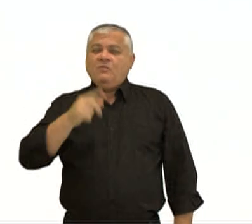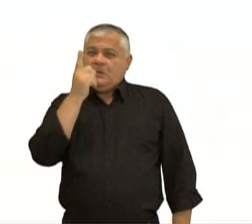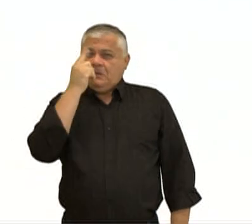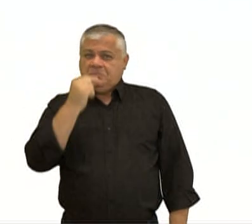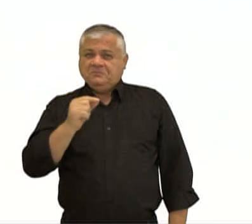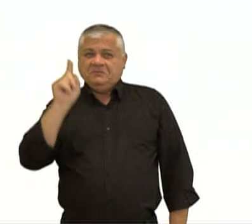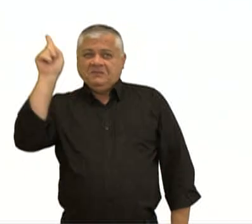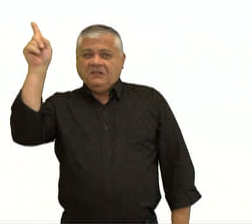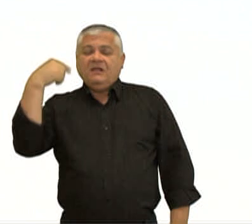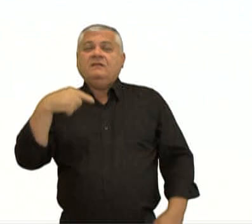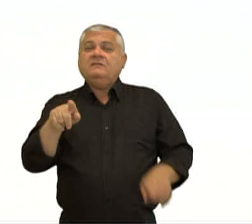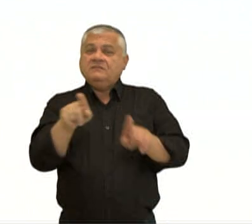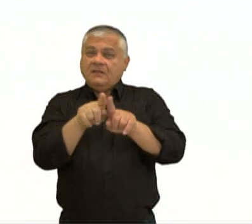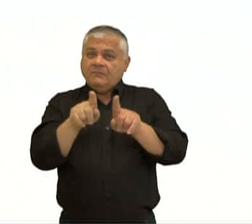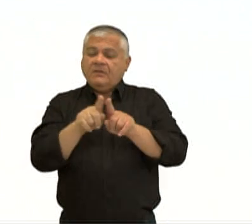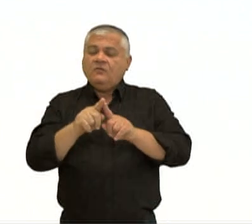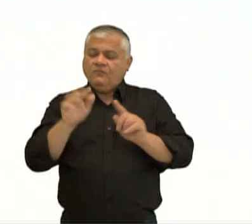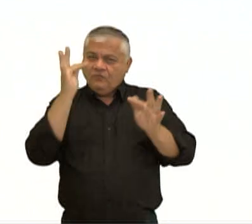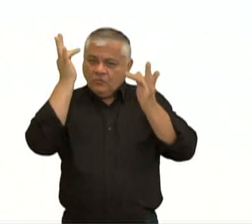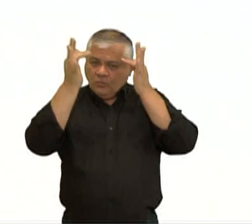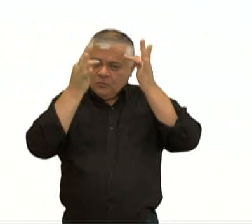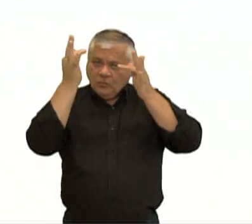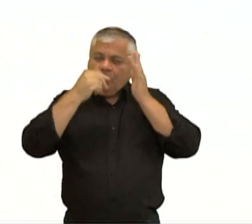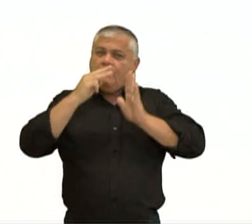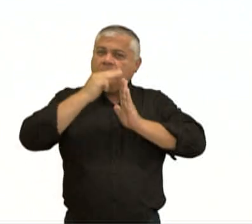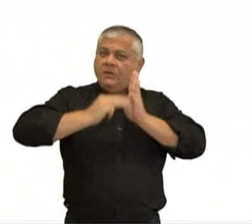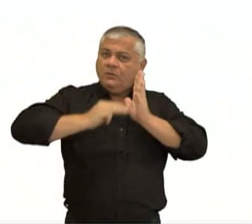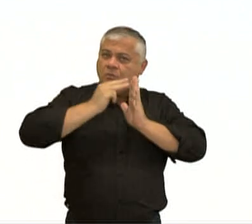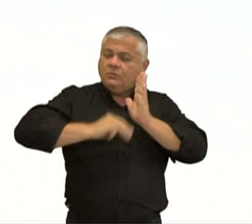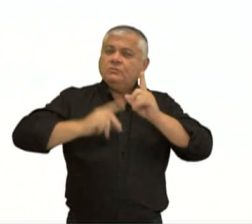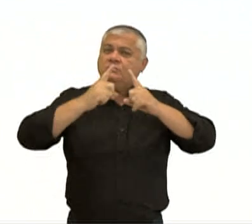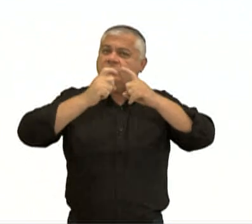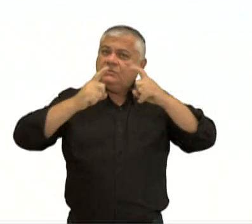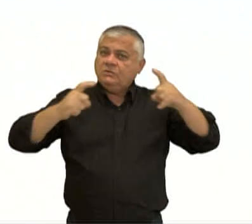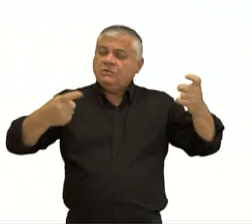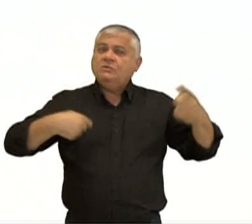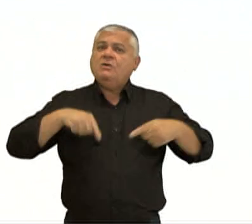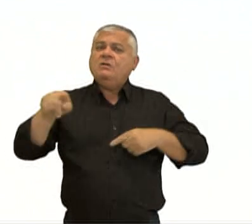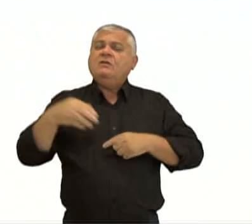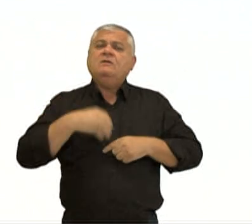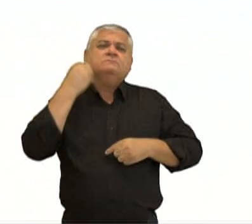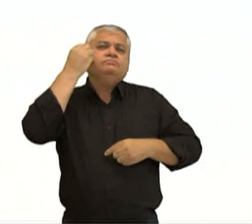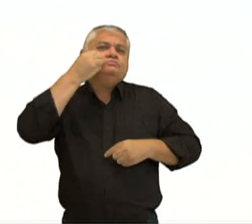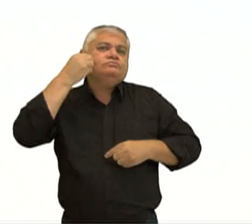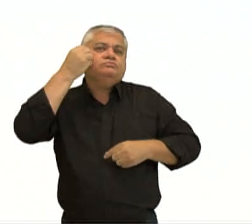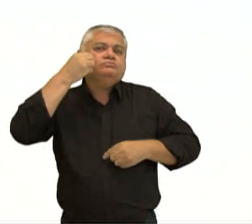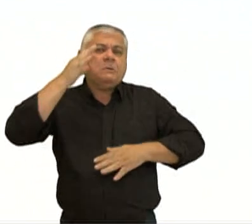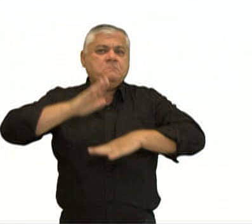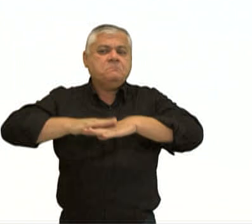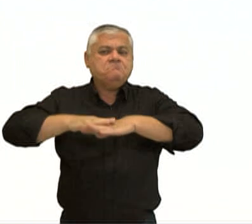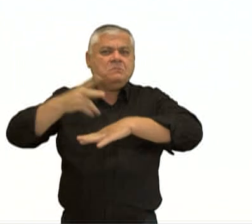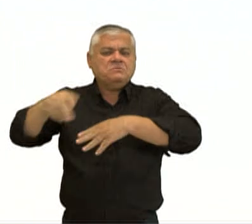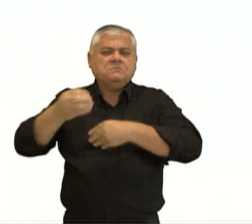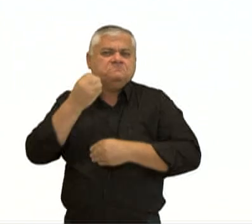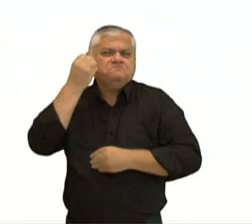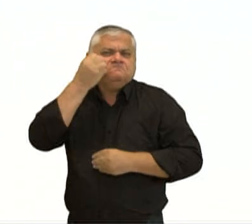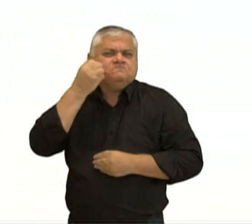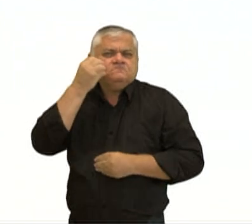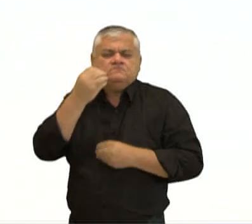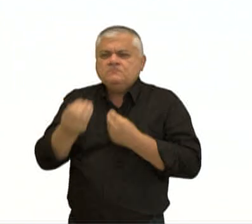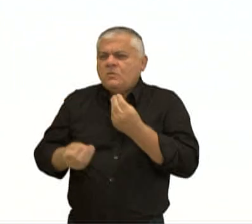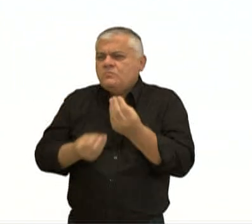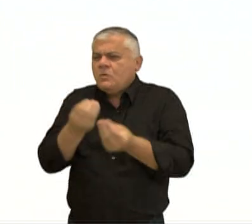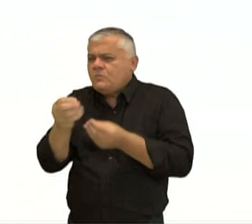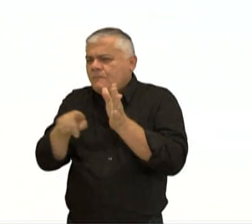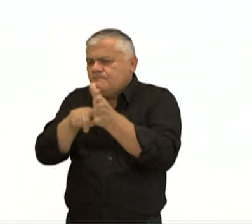Bacon, né, filósofo e criador do método científico, conhecido como experimental, extremamente importante, pessoal, que